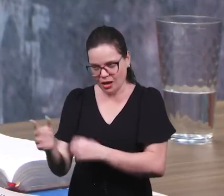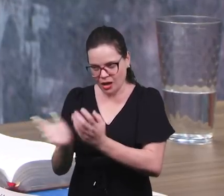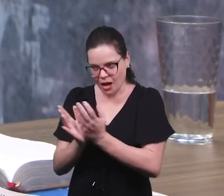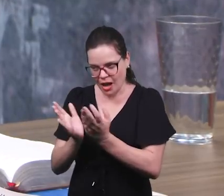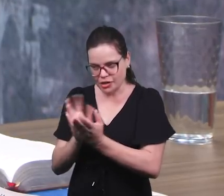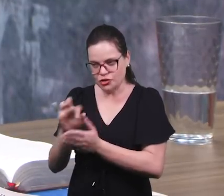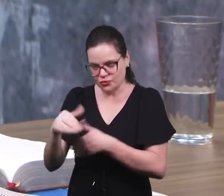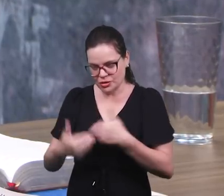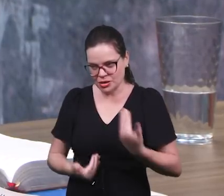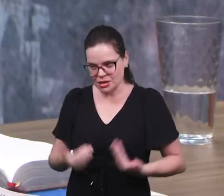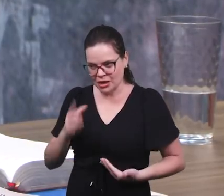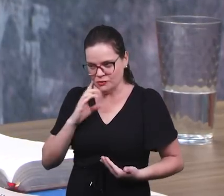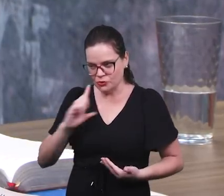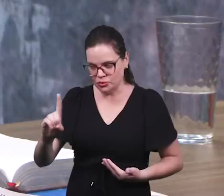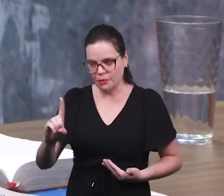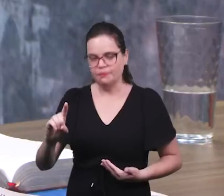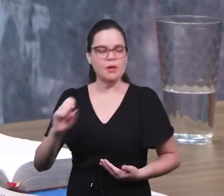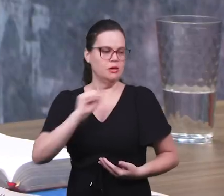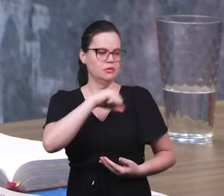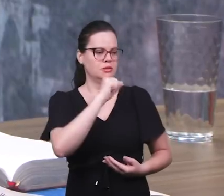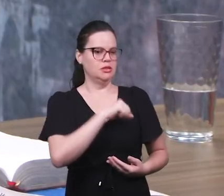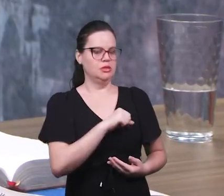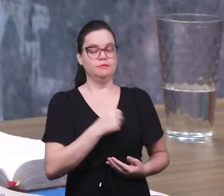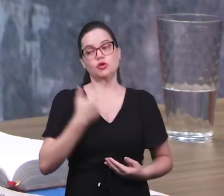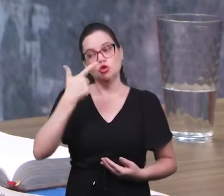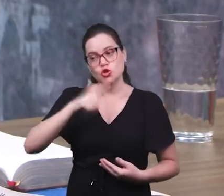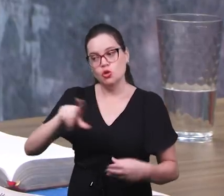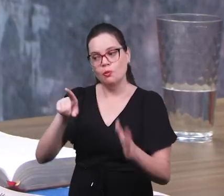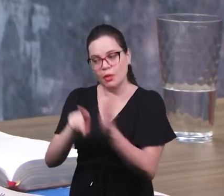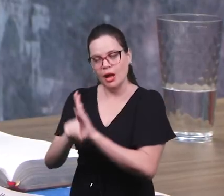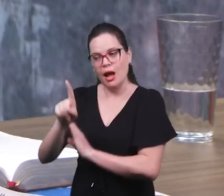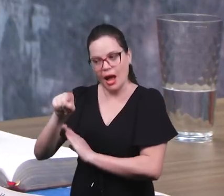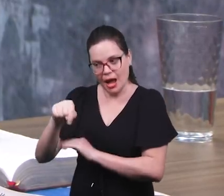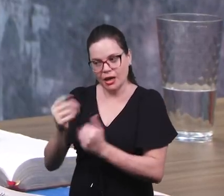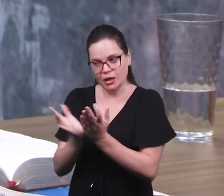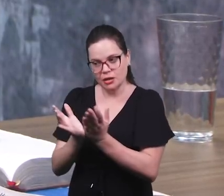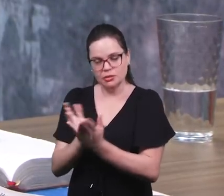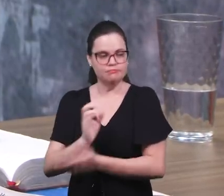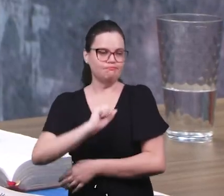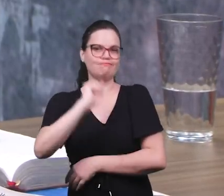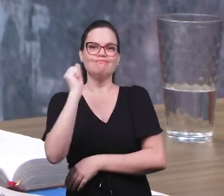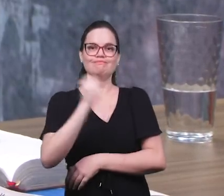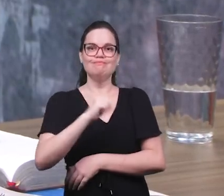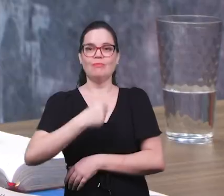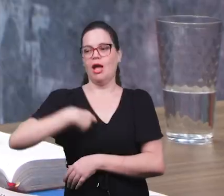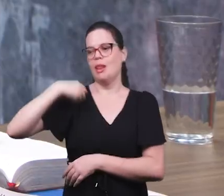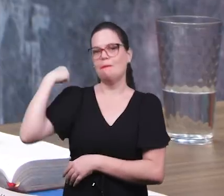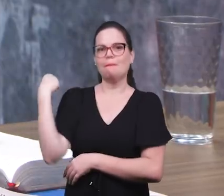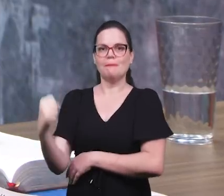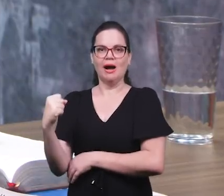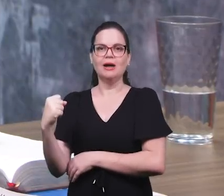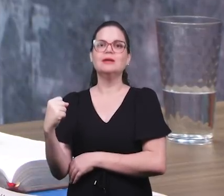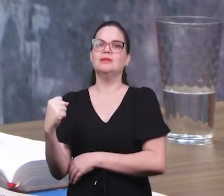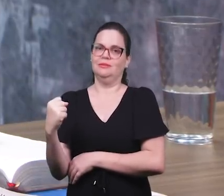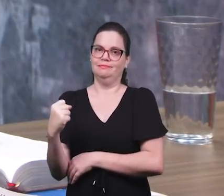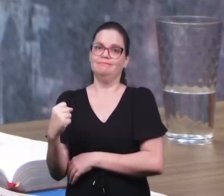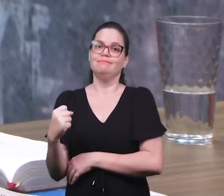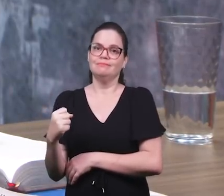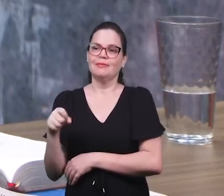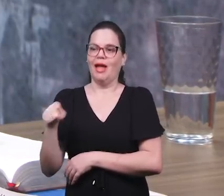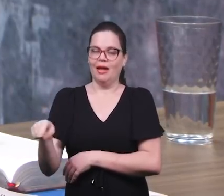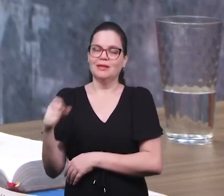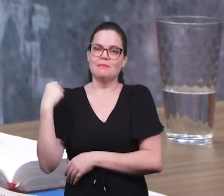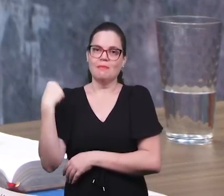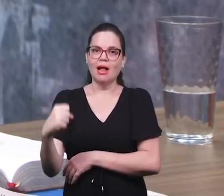terceira oportunidade de negar, e eles eram executados. Isso é apenas um documento entre tantos outros, né, que testemunham dessa